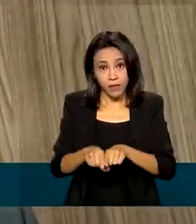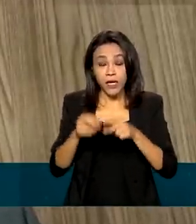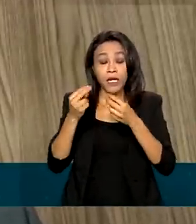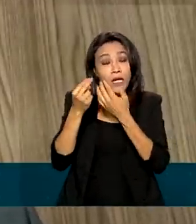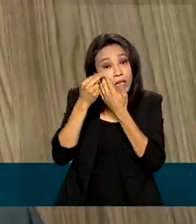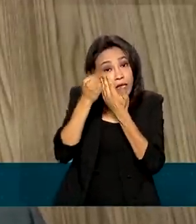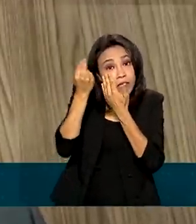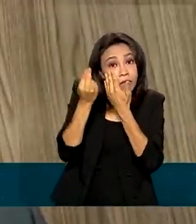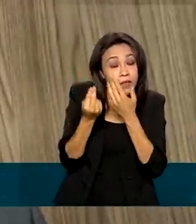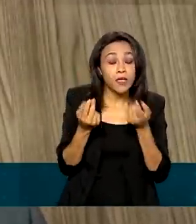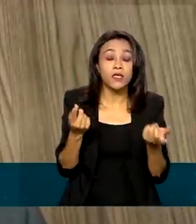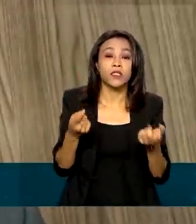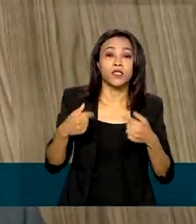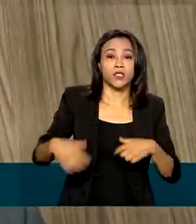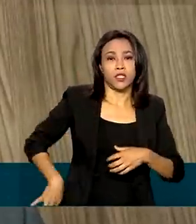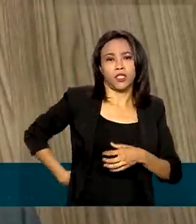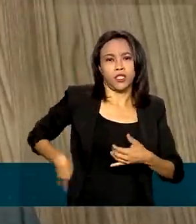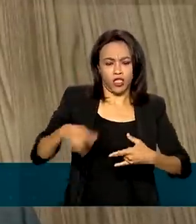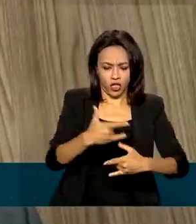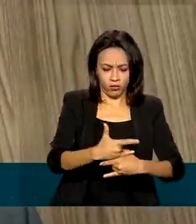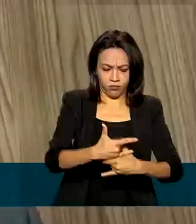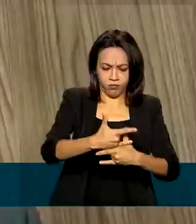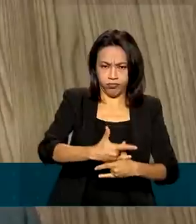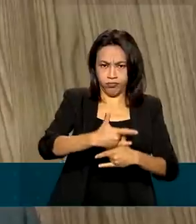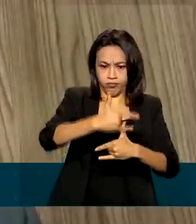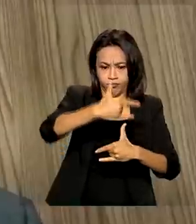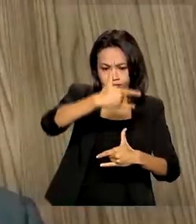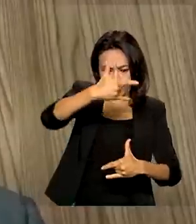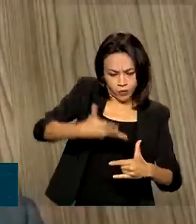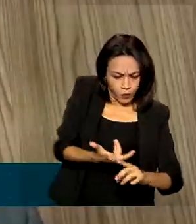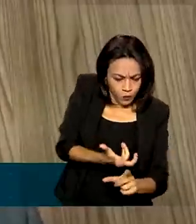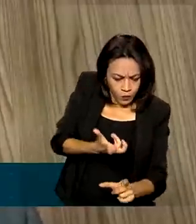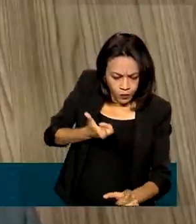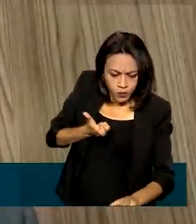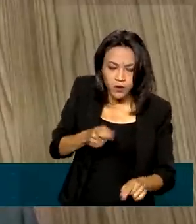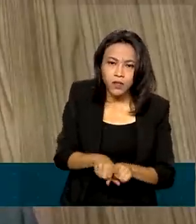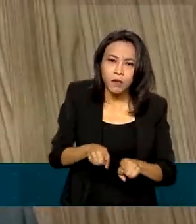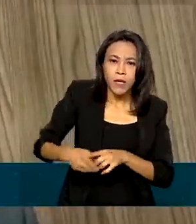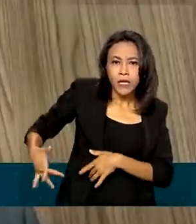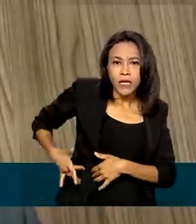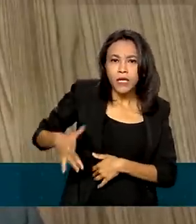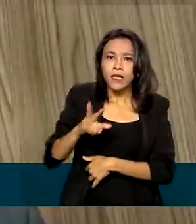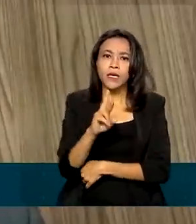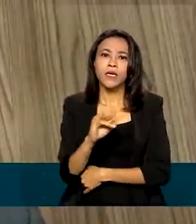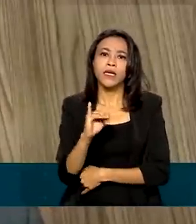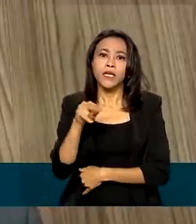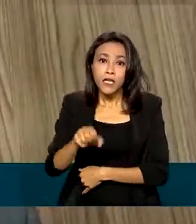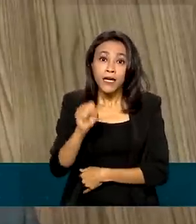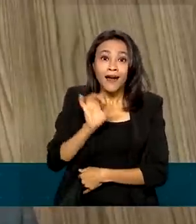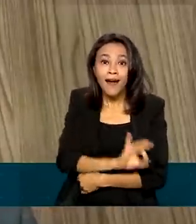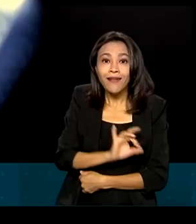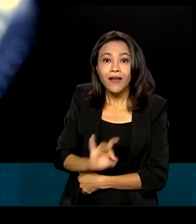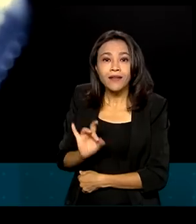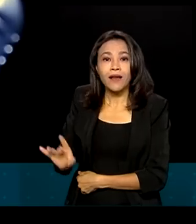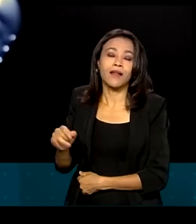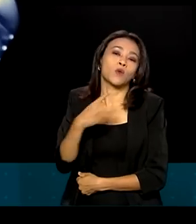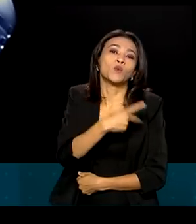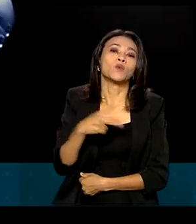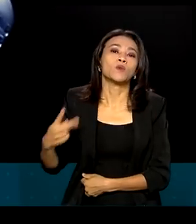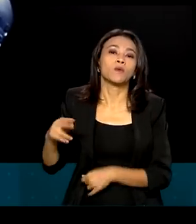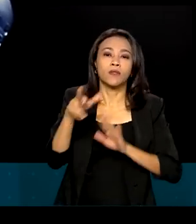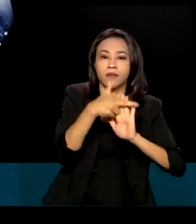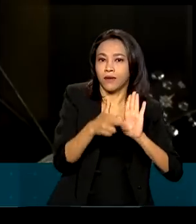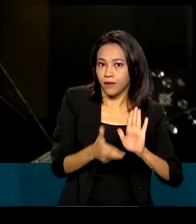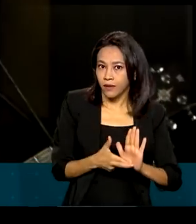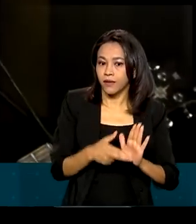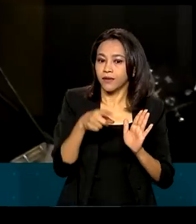córneas medula óssea e de rins Já possui cobertura pelos planos de saúde cada um com suas regras específicas uma